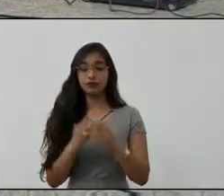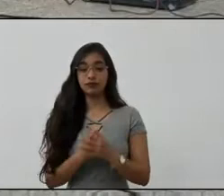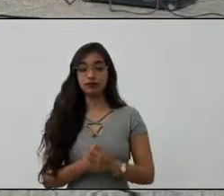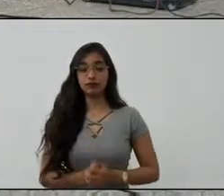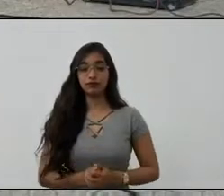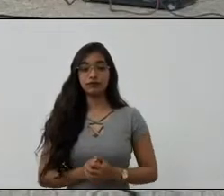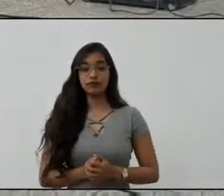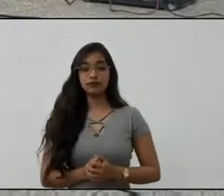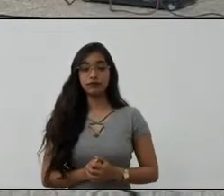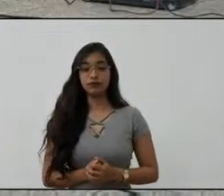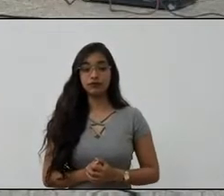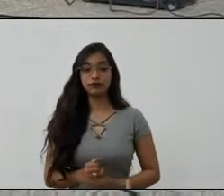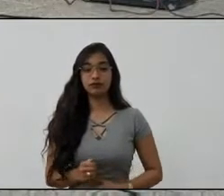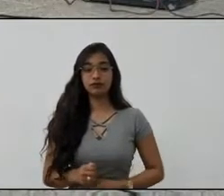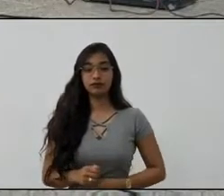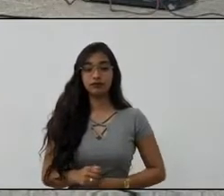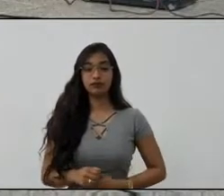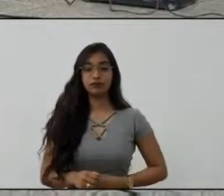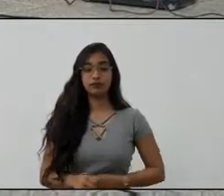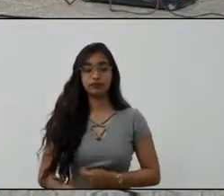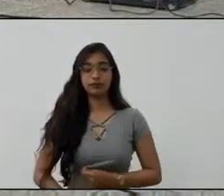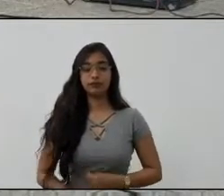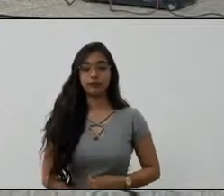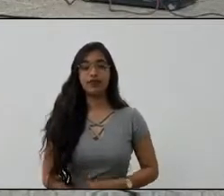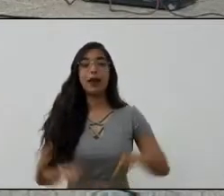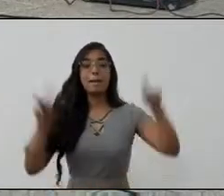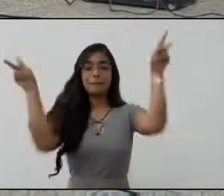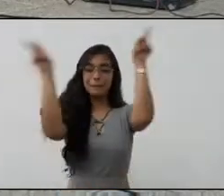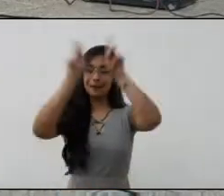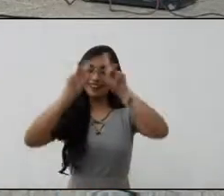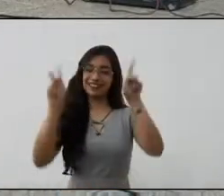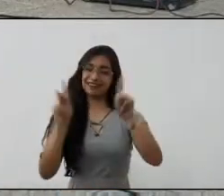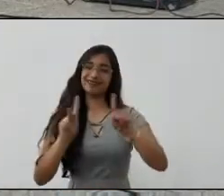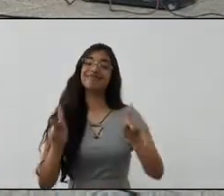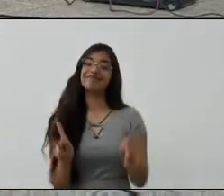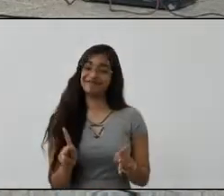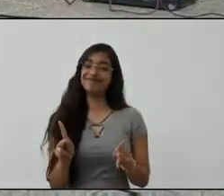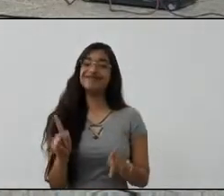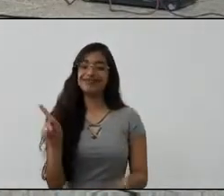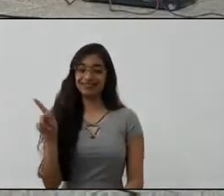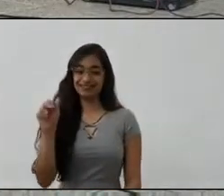todos gostaríamos de desfrutar, que é paz.